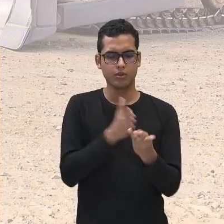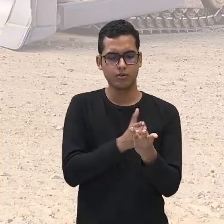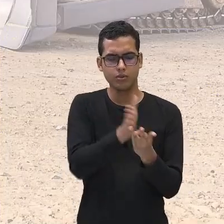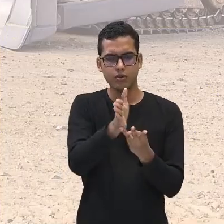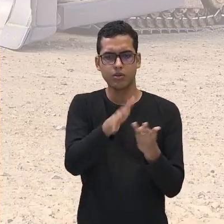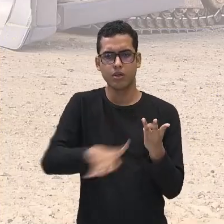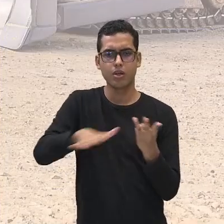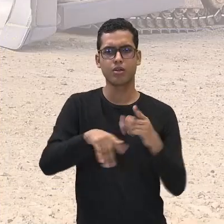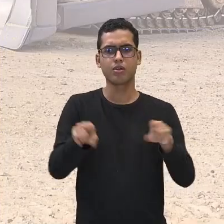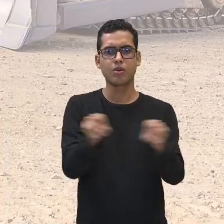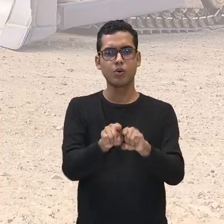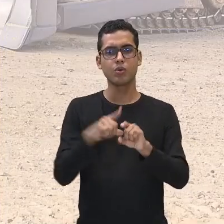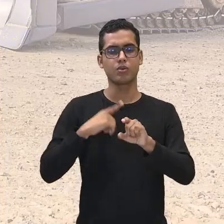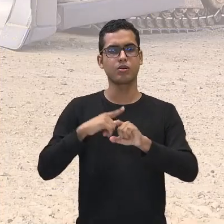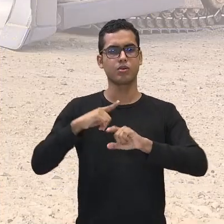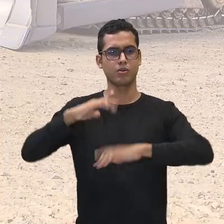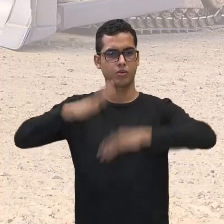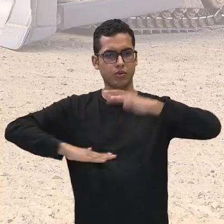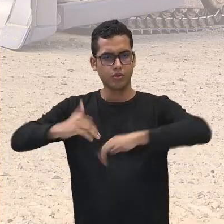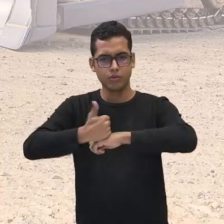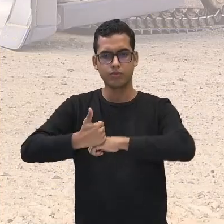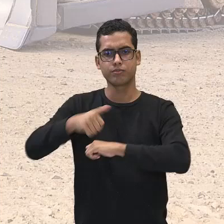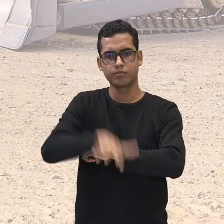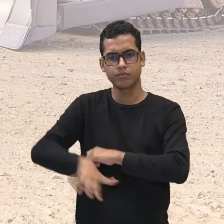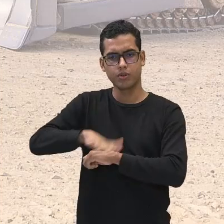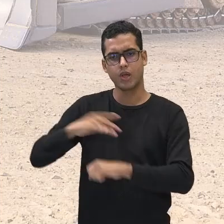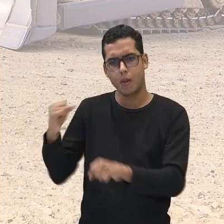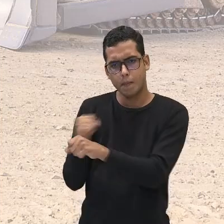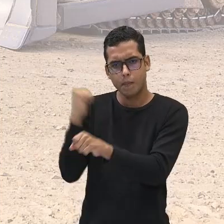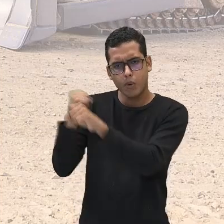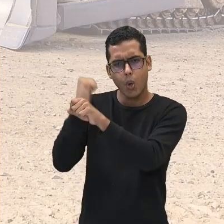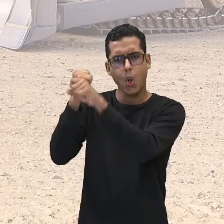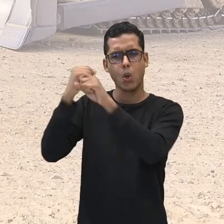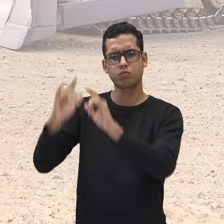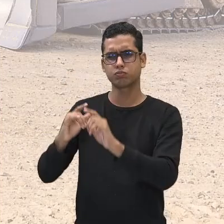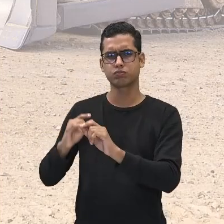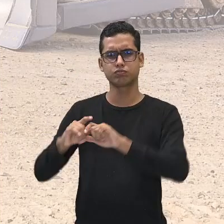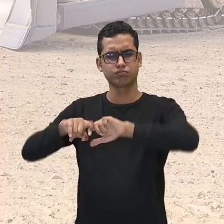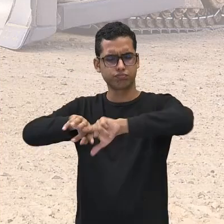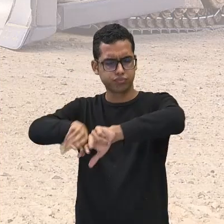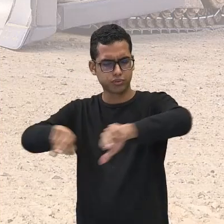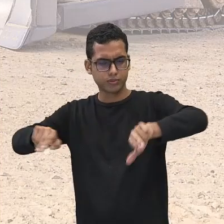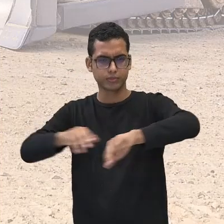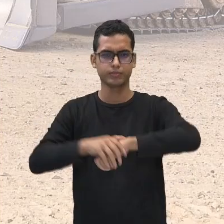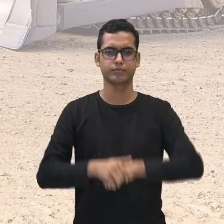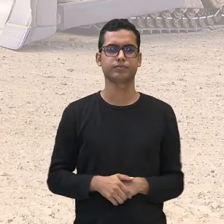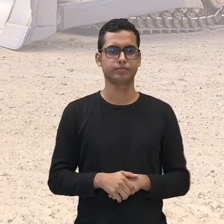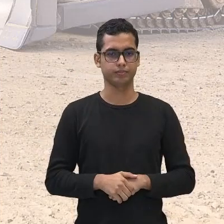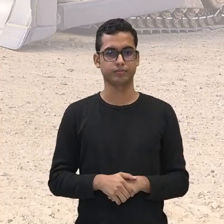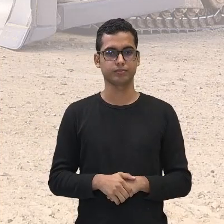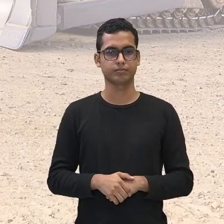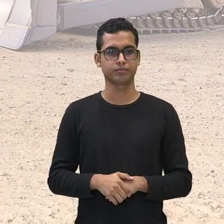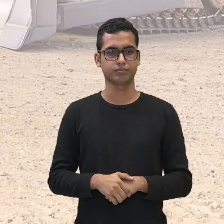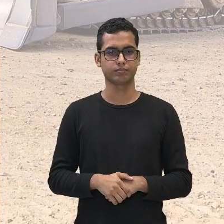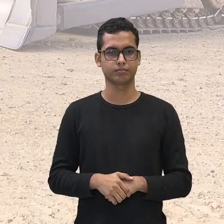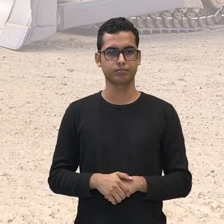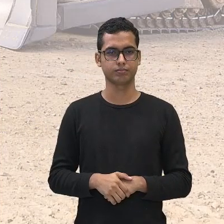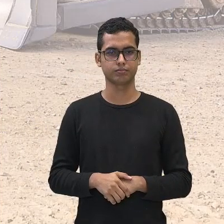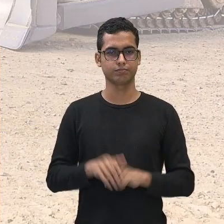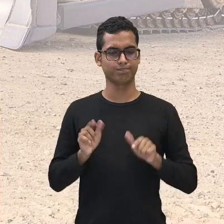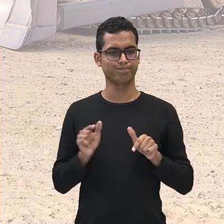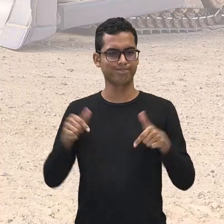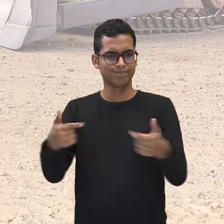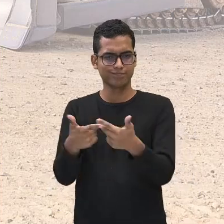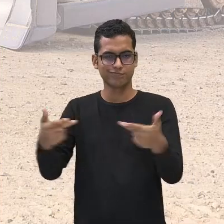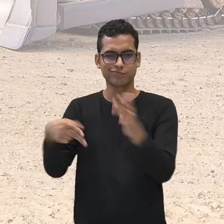que são os profissionais de la construção. Então, as pessoas que fazem com que as coisas se